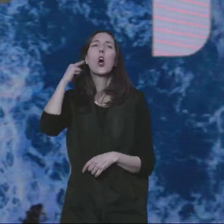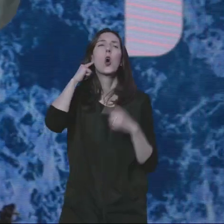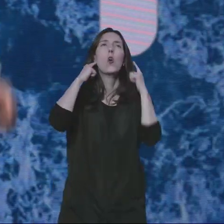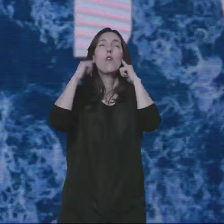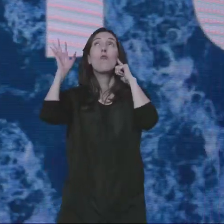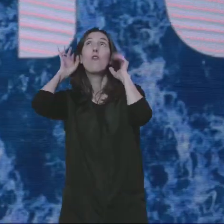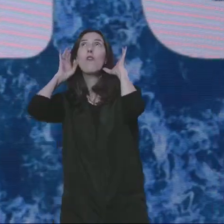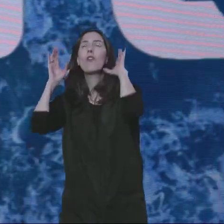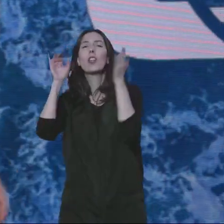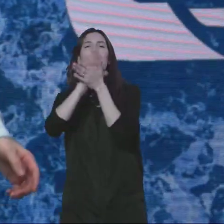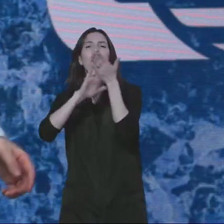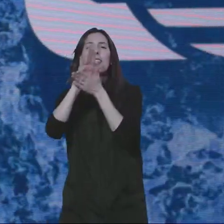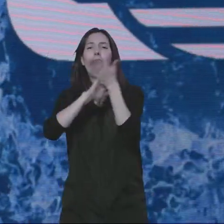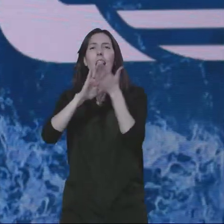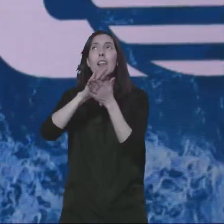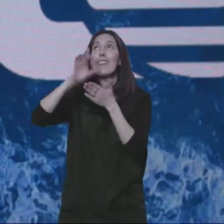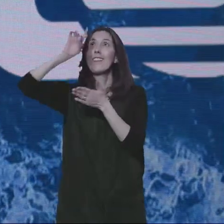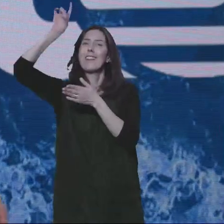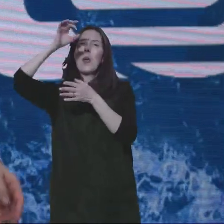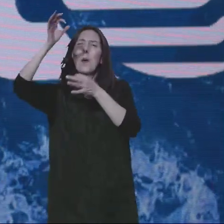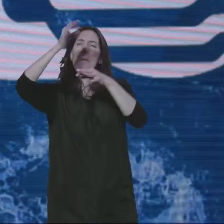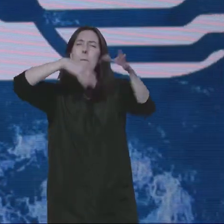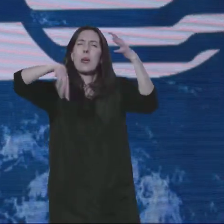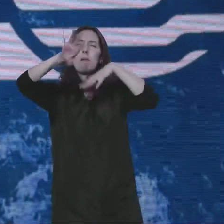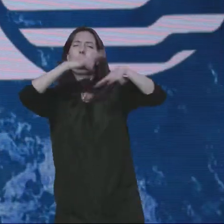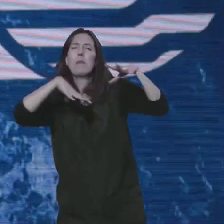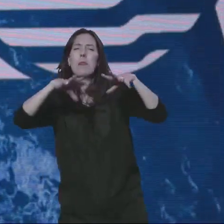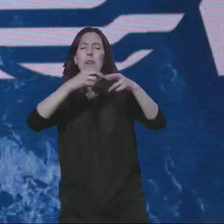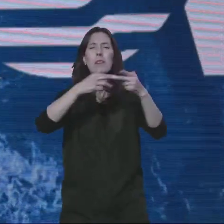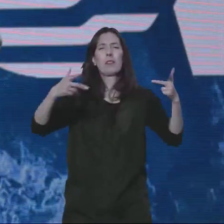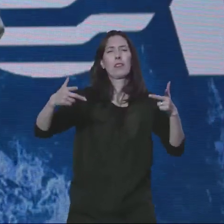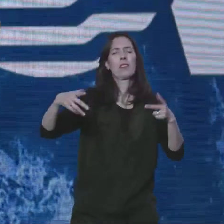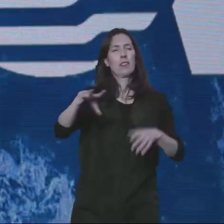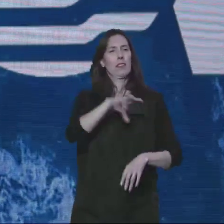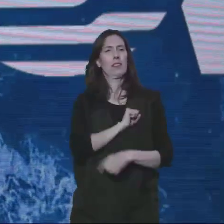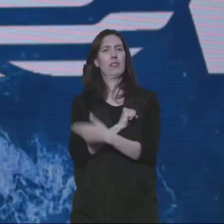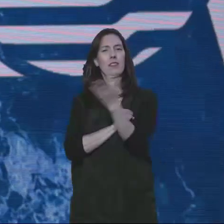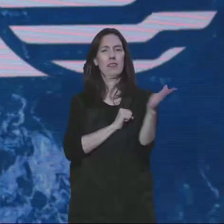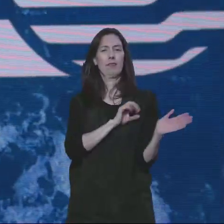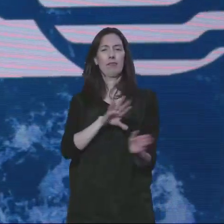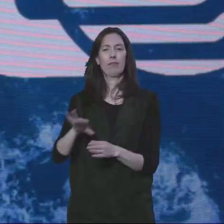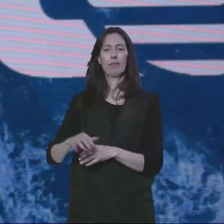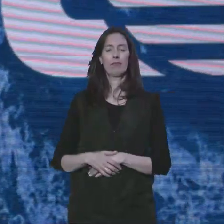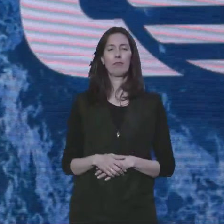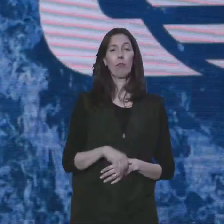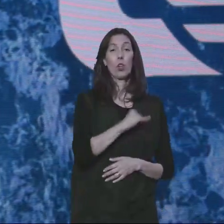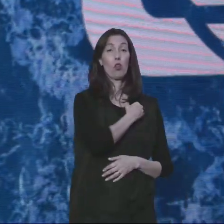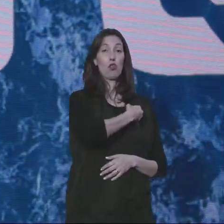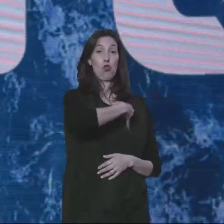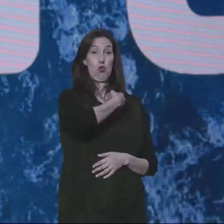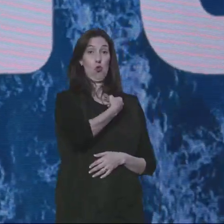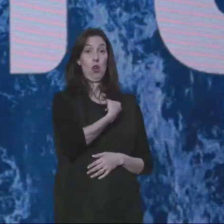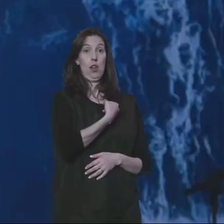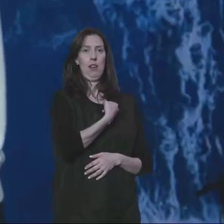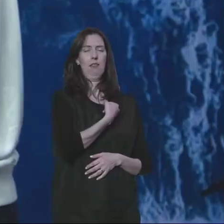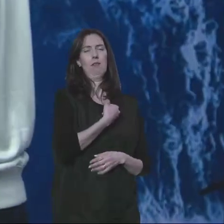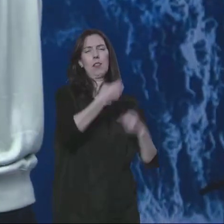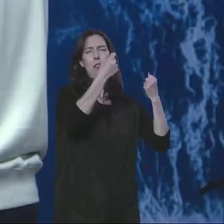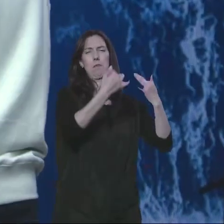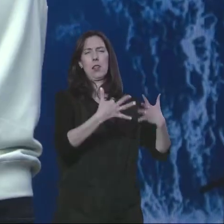aqueles que o amam. Jesus diz em João 14 que ele foi para a casa do Pai preparar quartos para